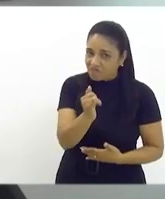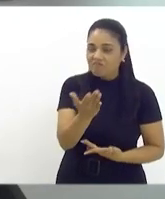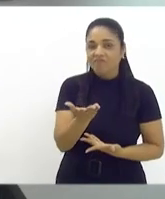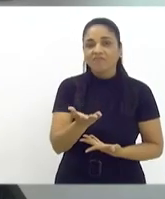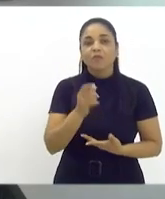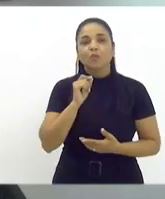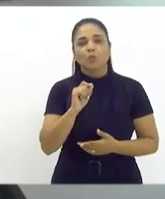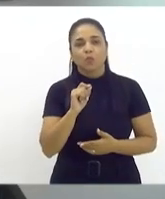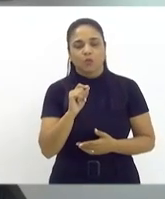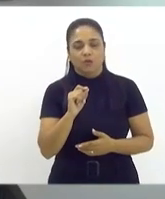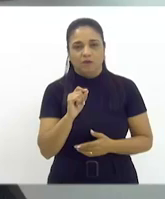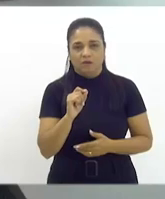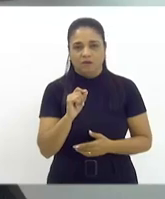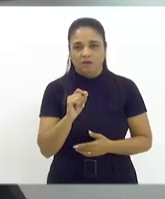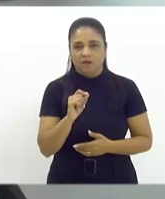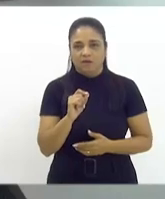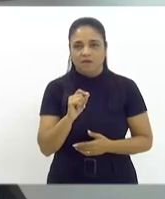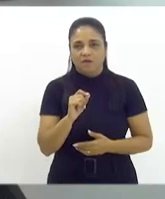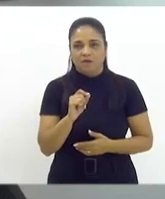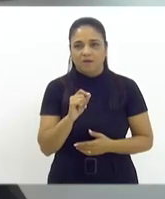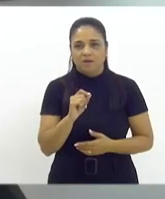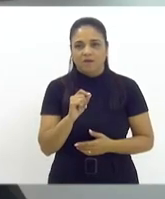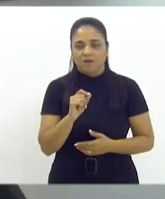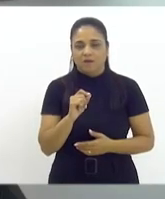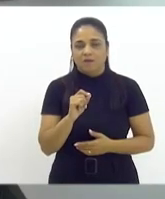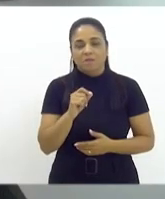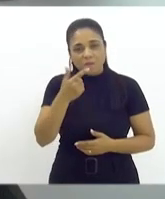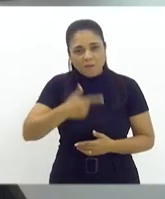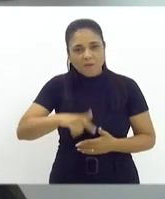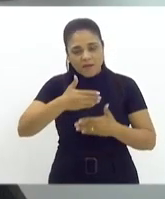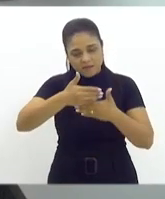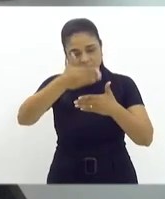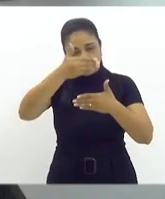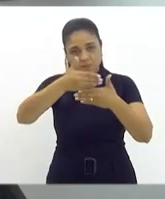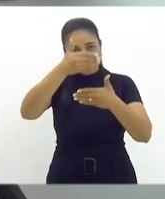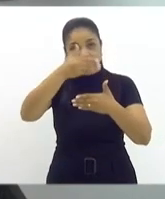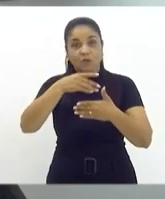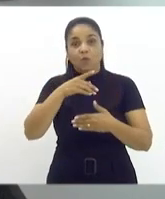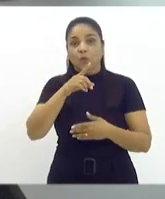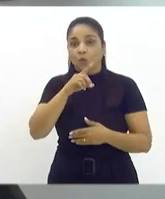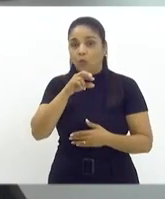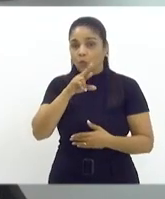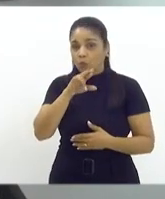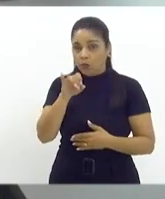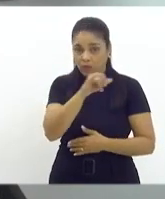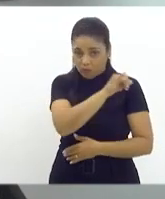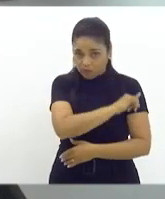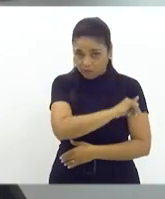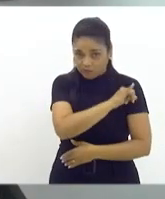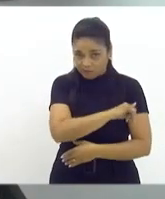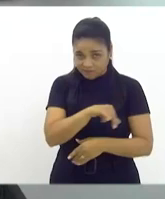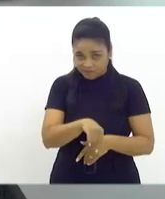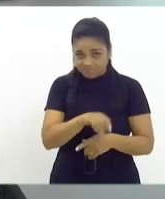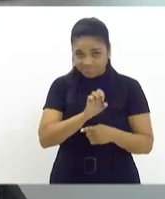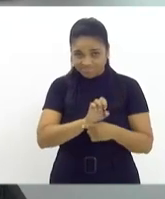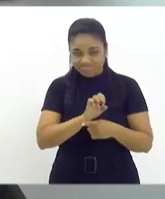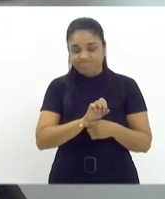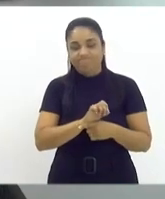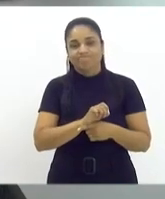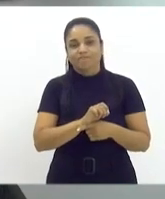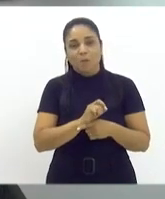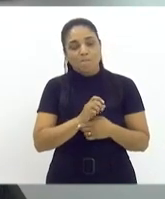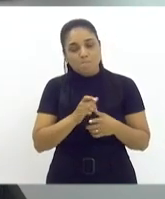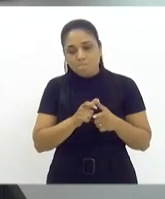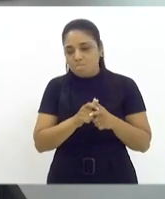né que o mais um pouco é que o Rio de Janeiro ele encanta o número de erro